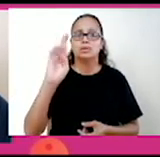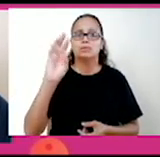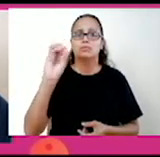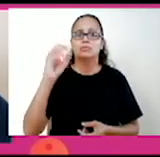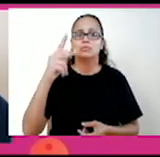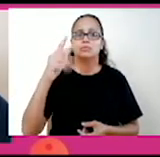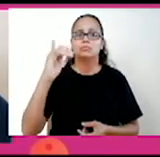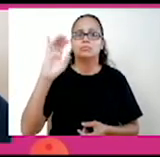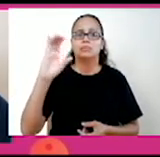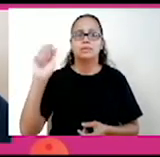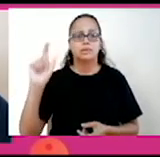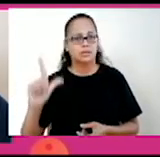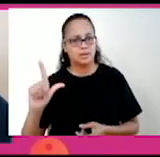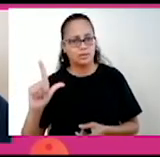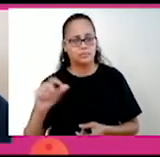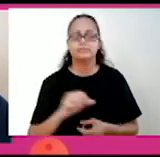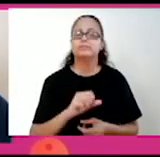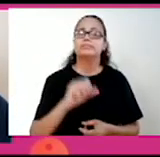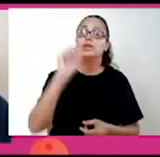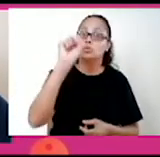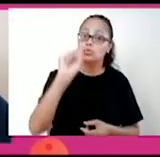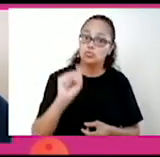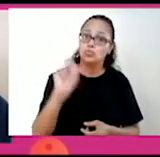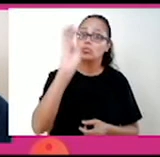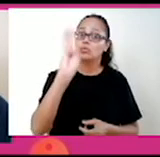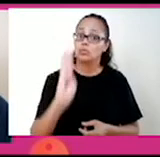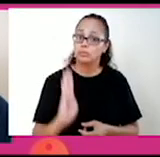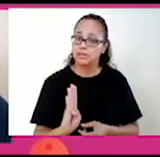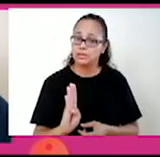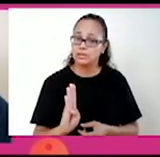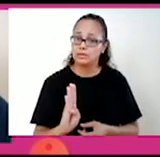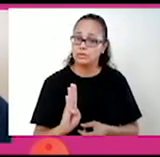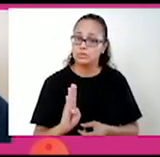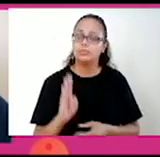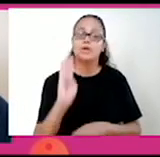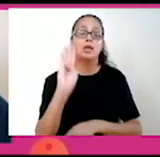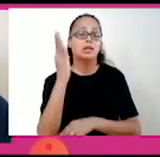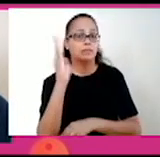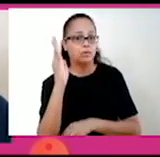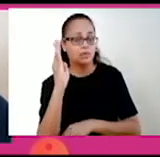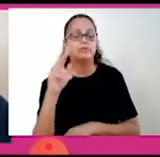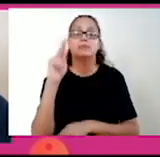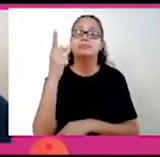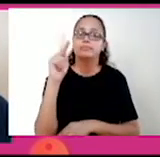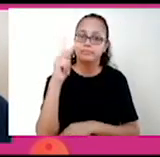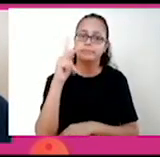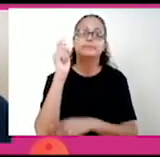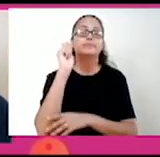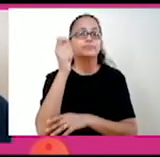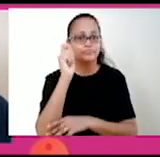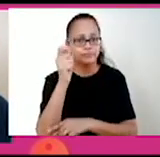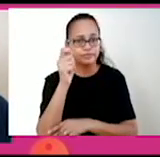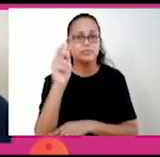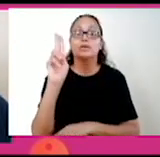Ele ocupa uma larga parcela do sul do Brasil, parte da Bolívia, do Paraguai, da Argentina e de